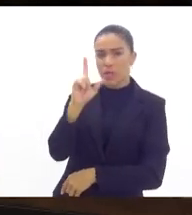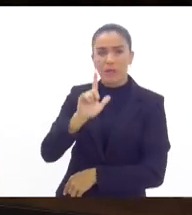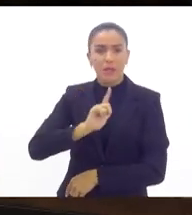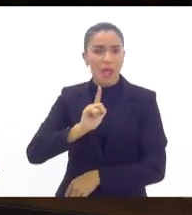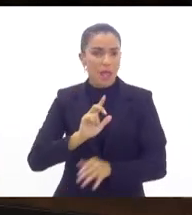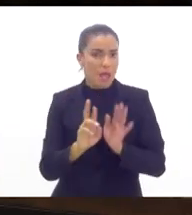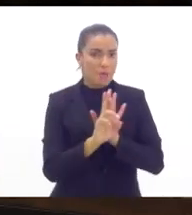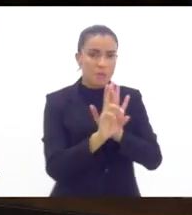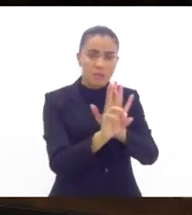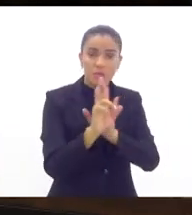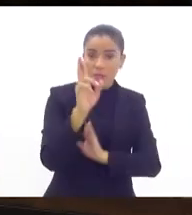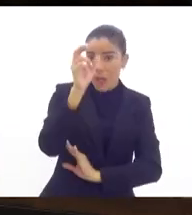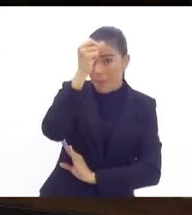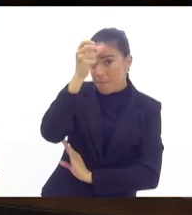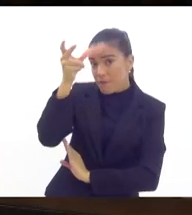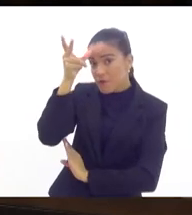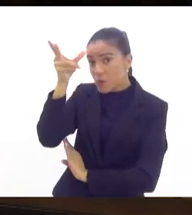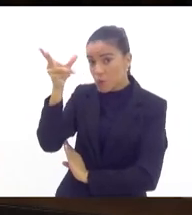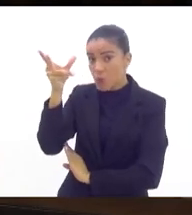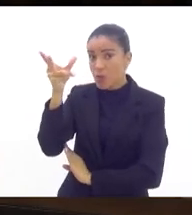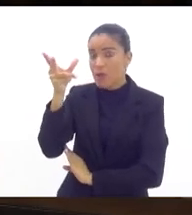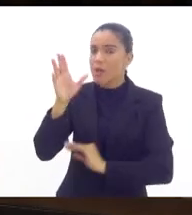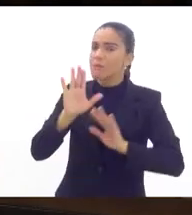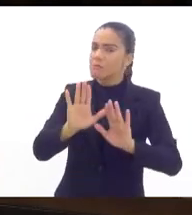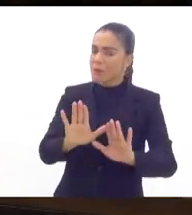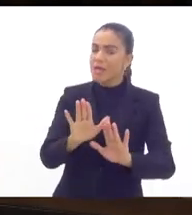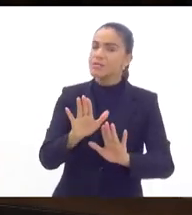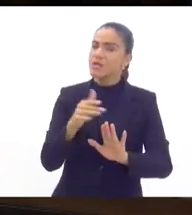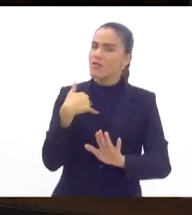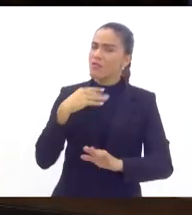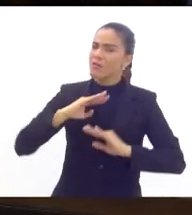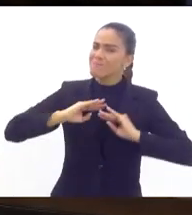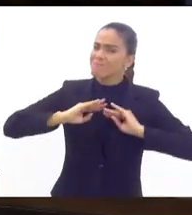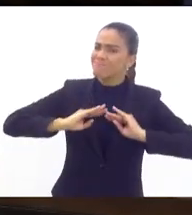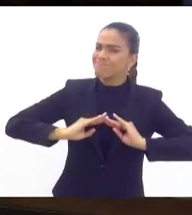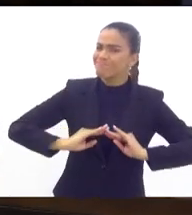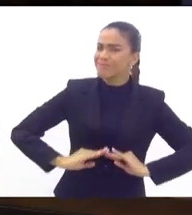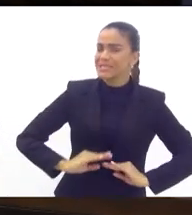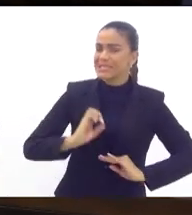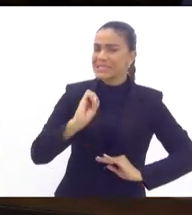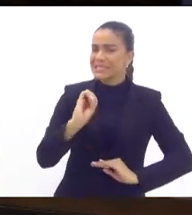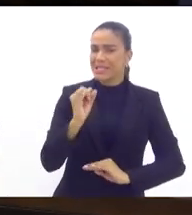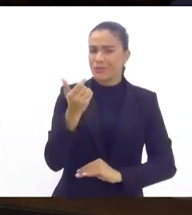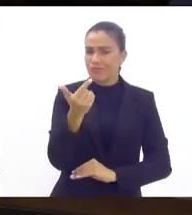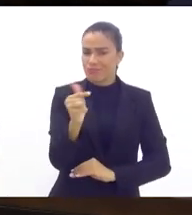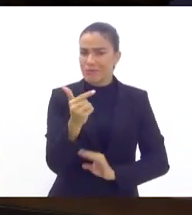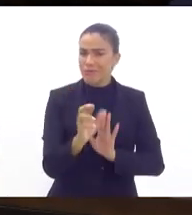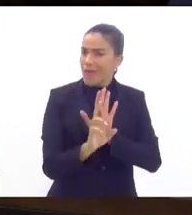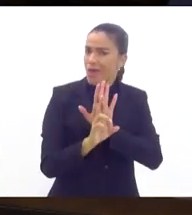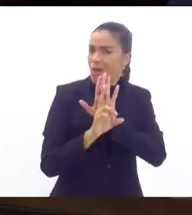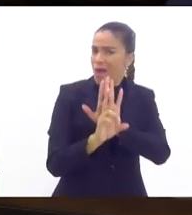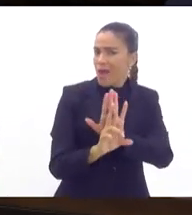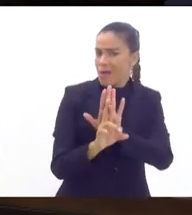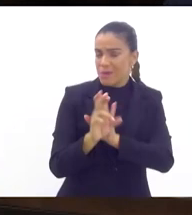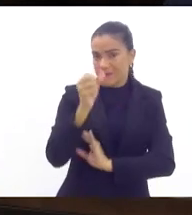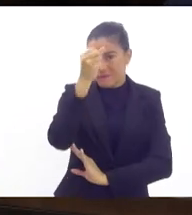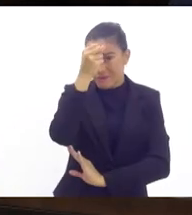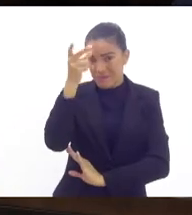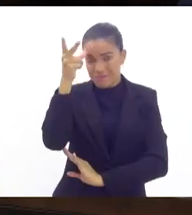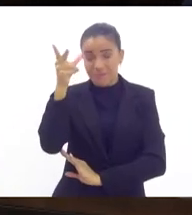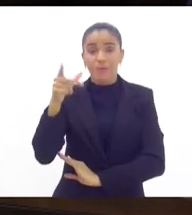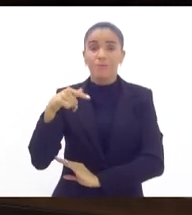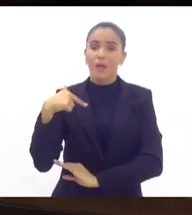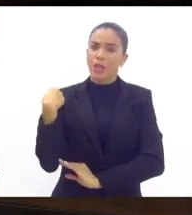algum representante da prefeitura mas eu vou ficar bastante decepcionado se nós não tivermos aqui um representante para que nós